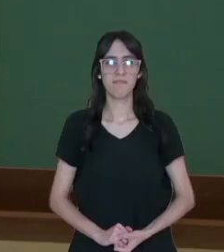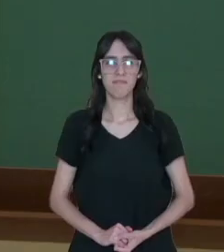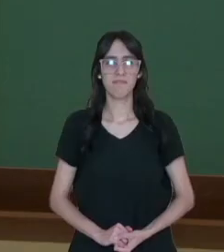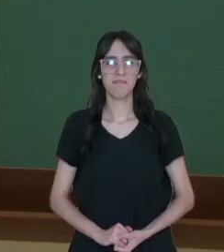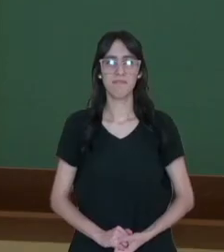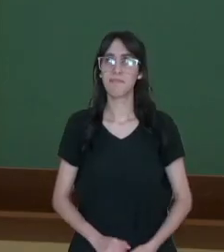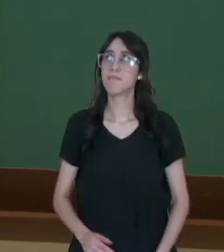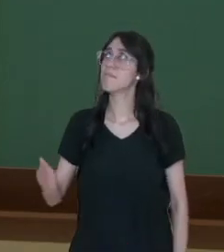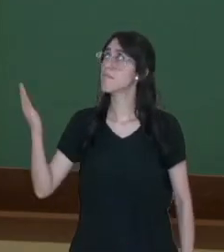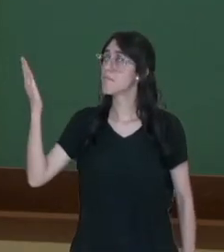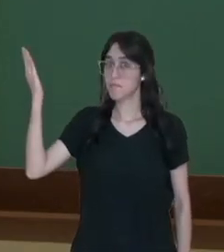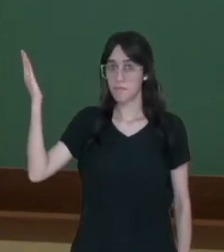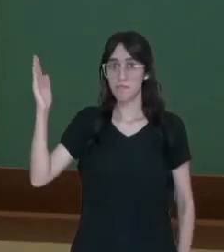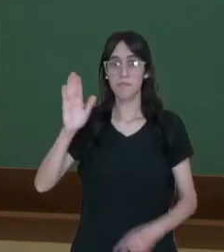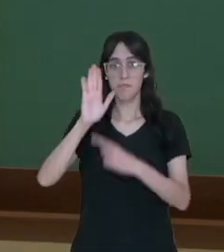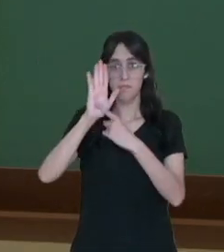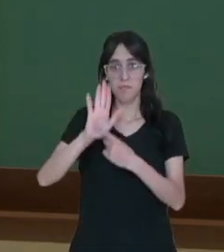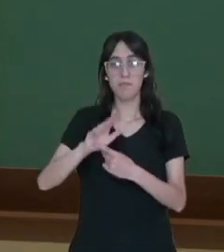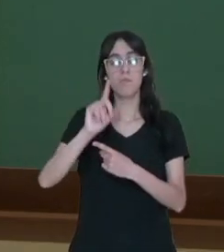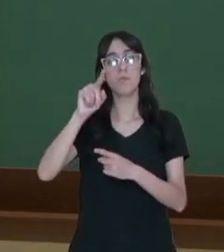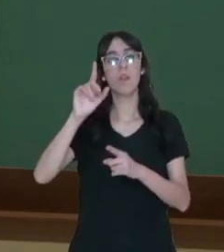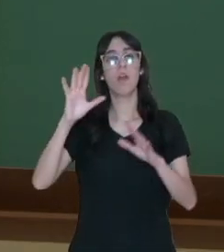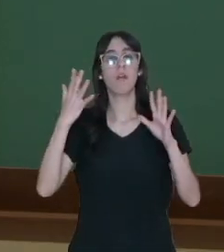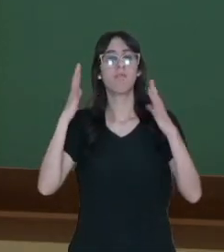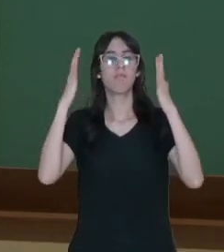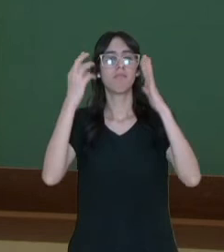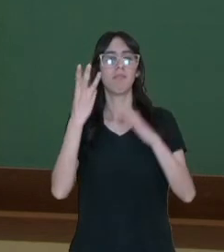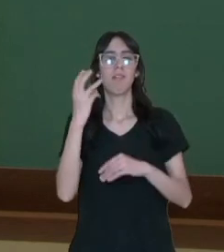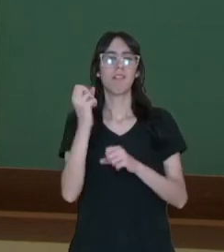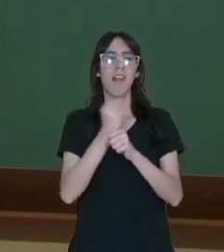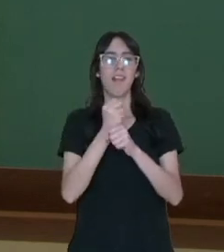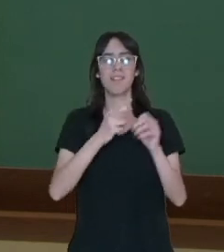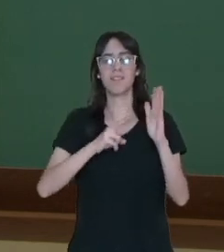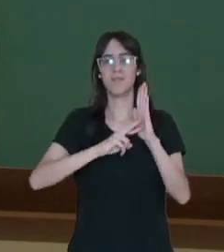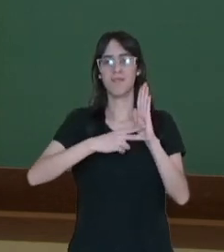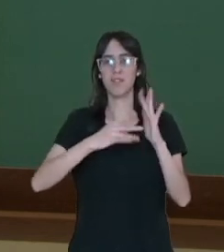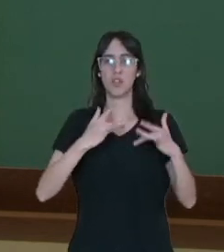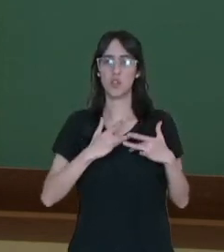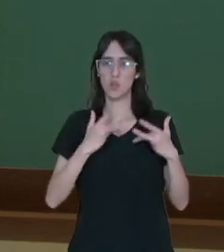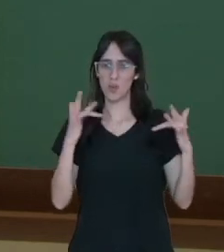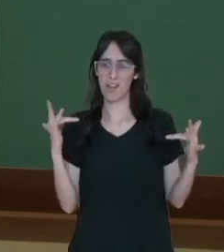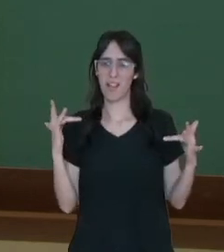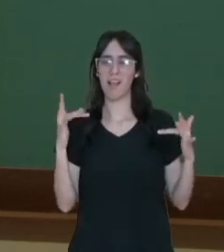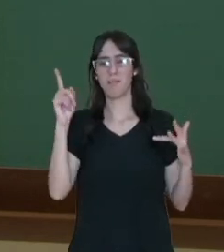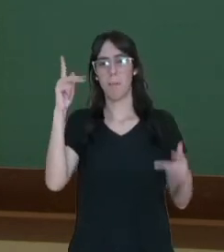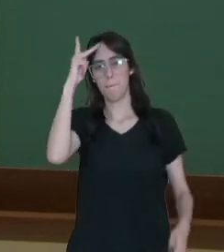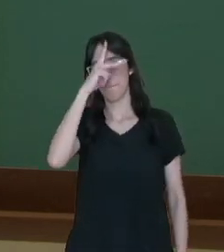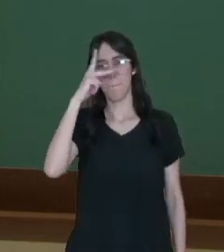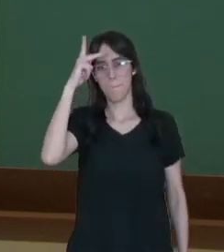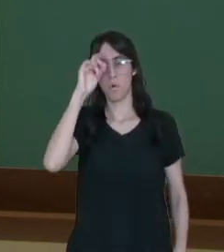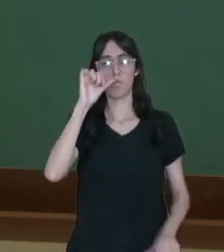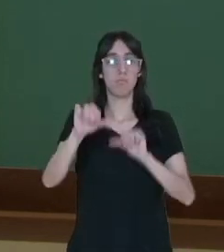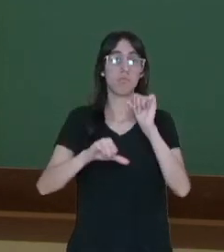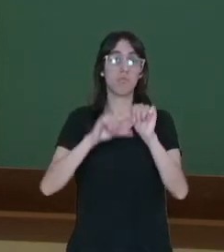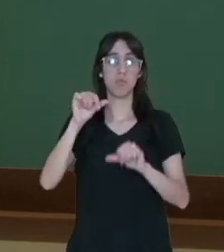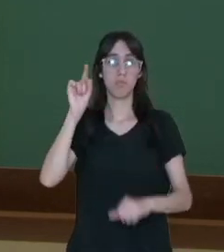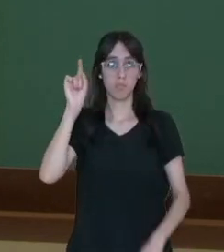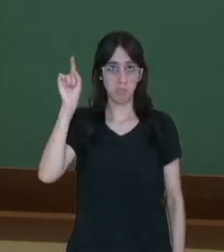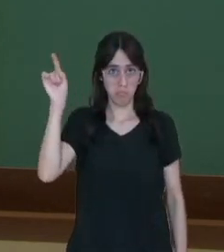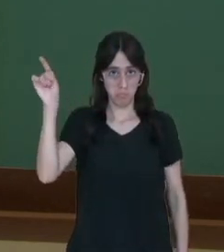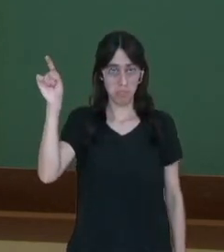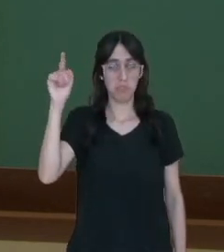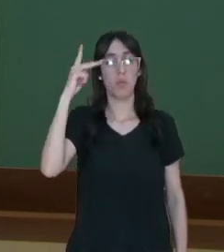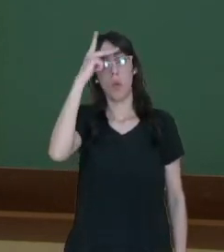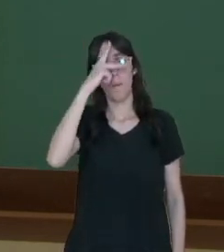Essa imagem é uma referência à comemoração dos 30 anos do Sindicato Solidariedade, das mudanças na Polônia.